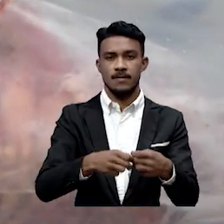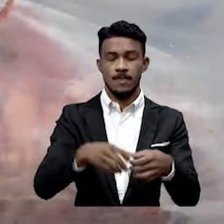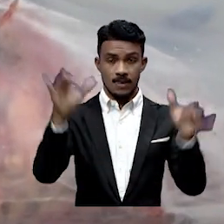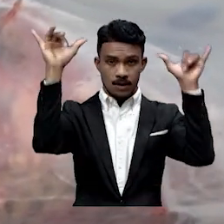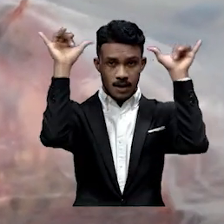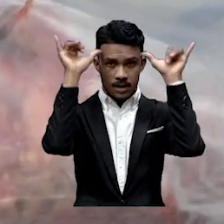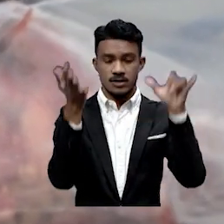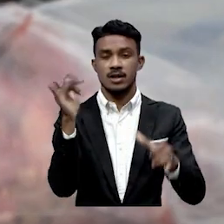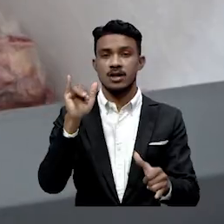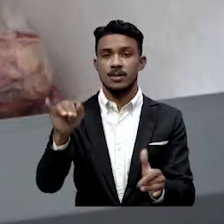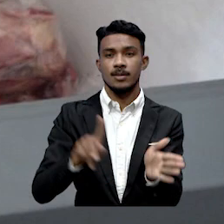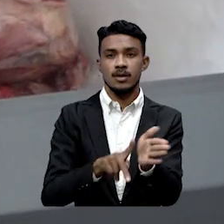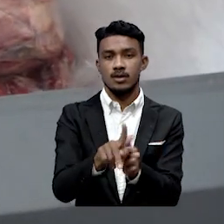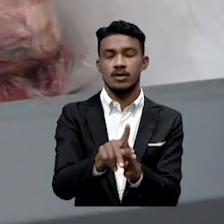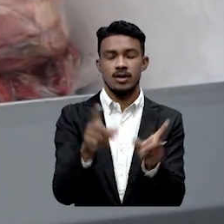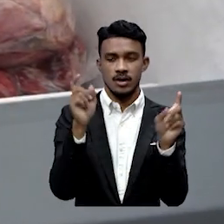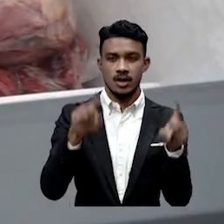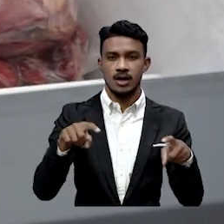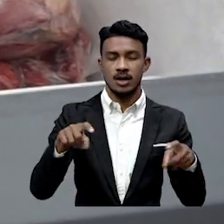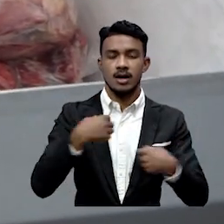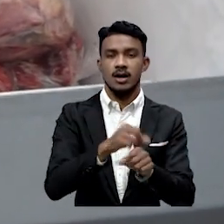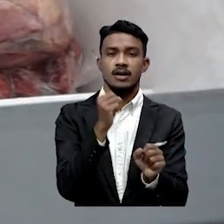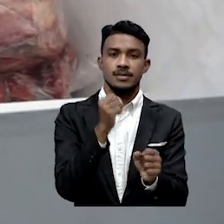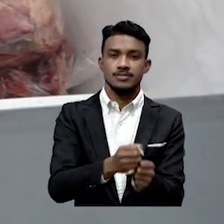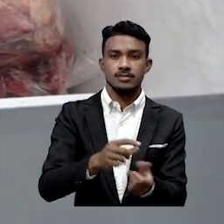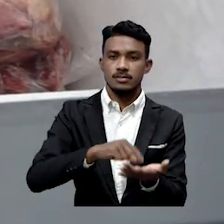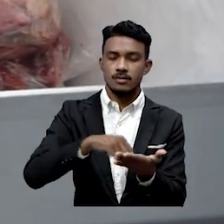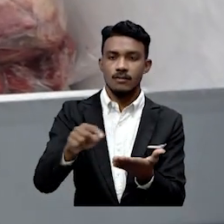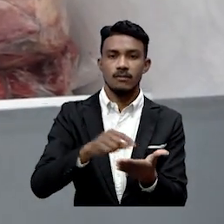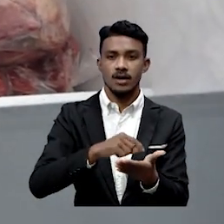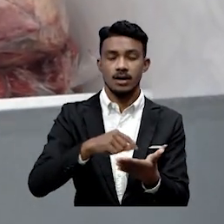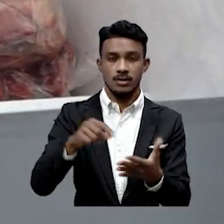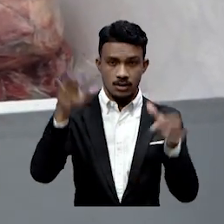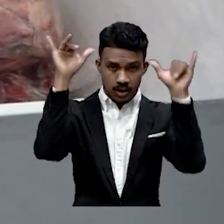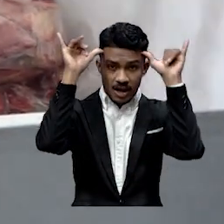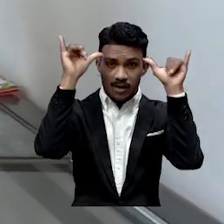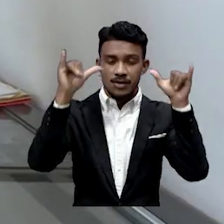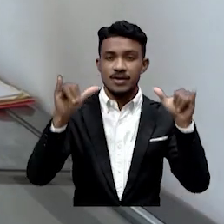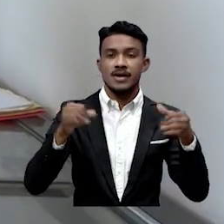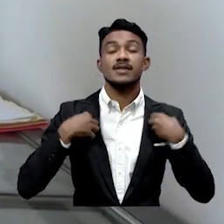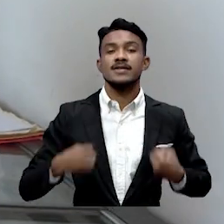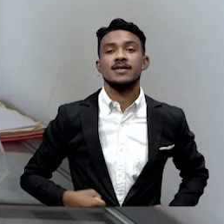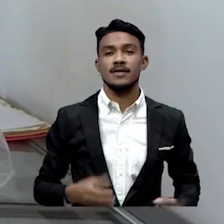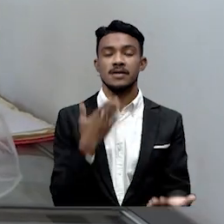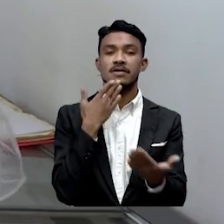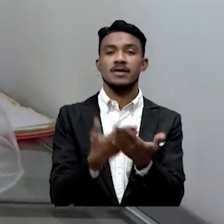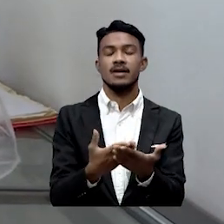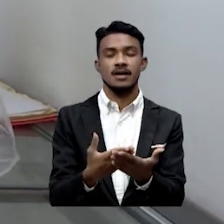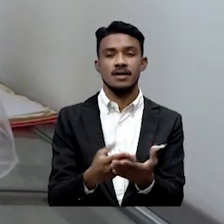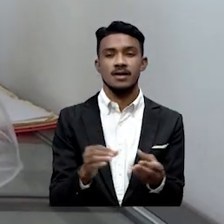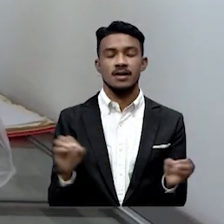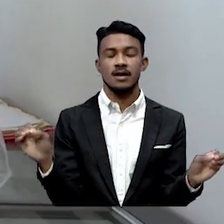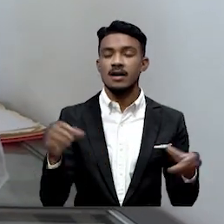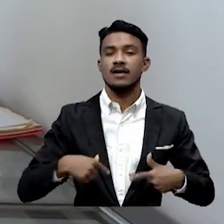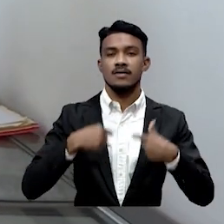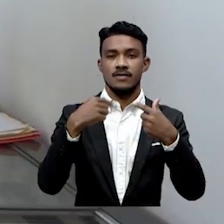oho tingi ser veterinário bahalu spesau indalai karau ne kondisau dia kalai selai bel fo afeta ba itani